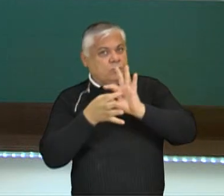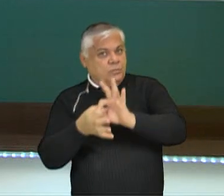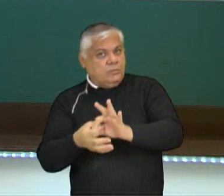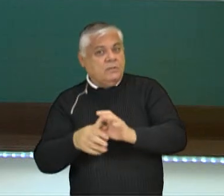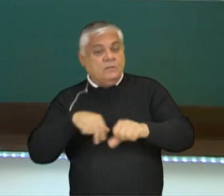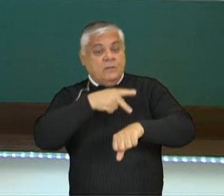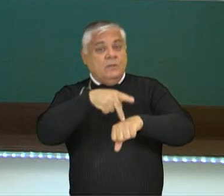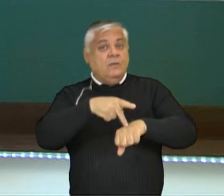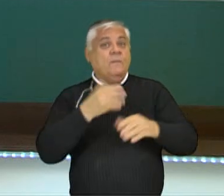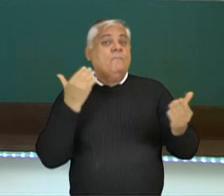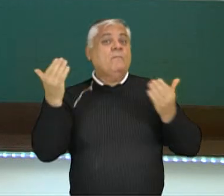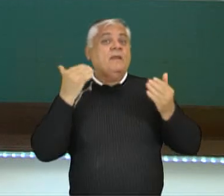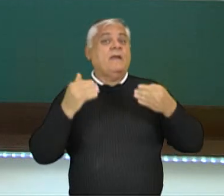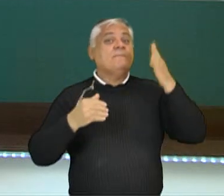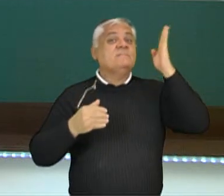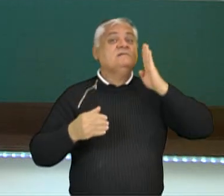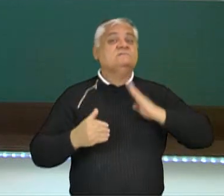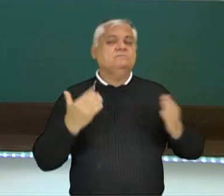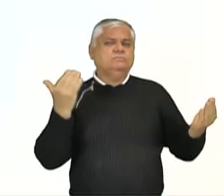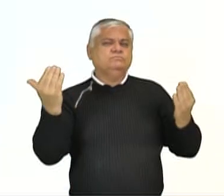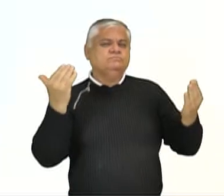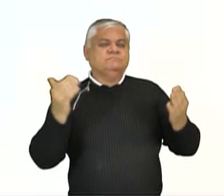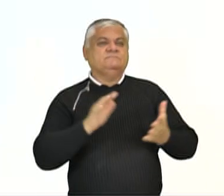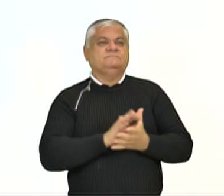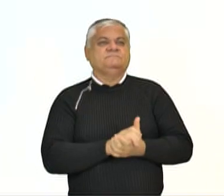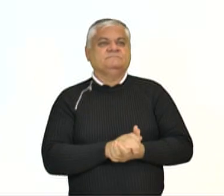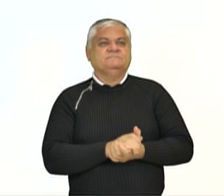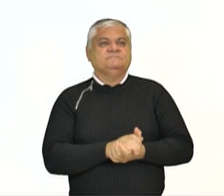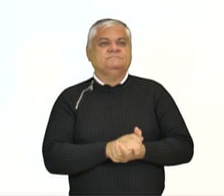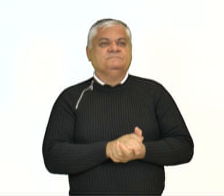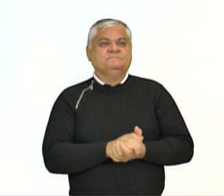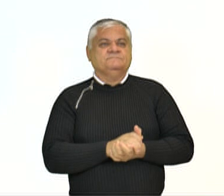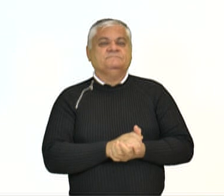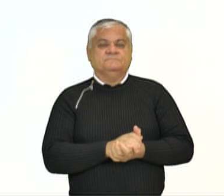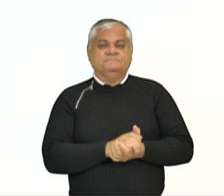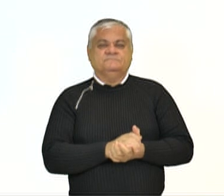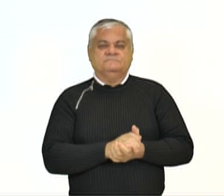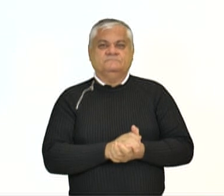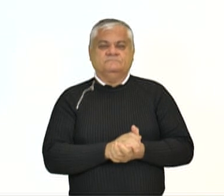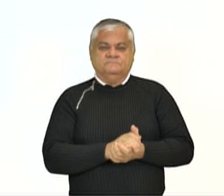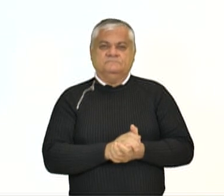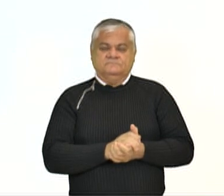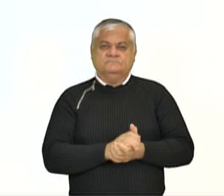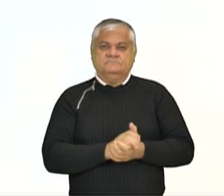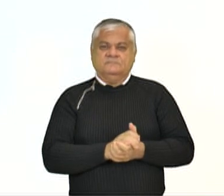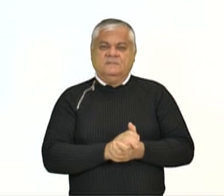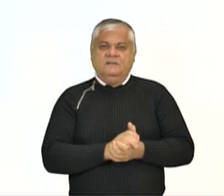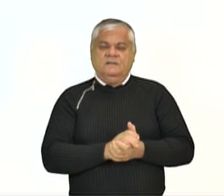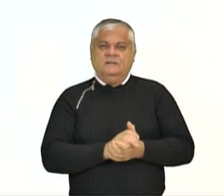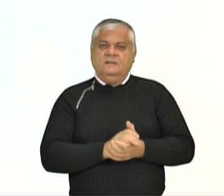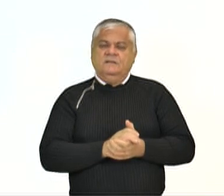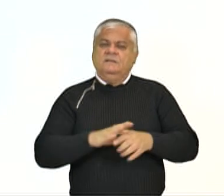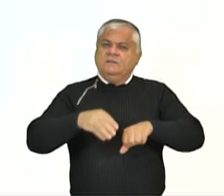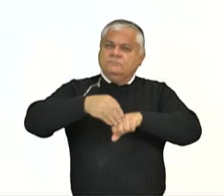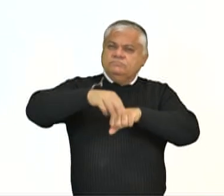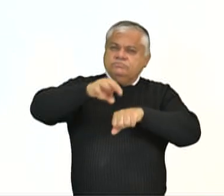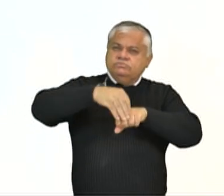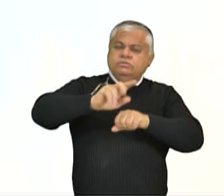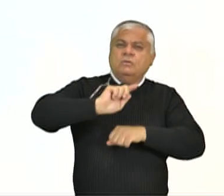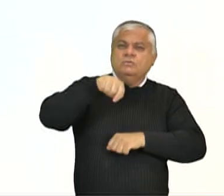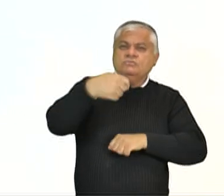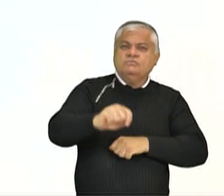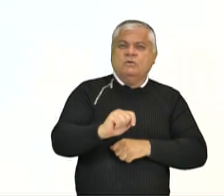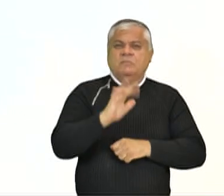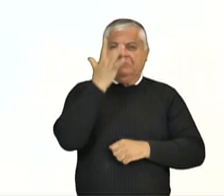nosso país, o Brasil. Vamos ler aqui, então, juntos. Diante das informações sobre as questões raciais nos